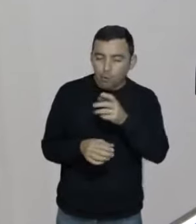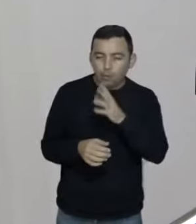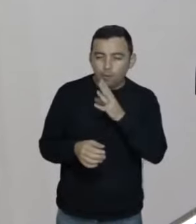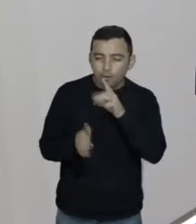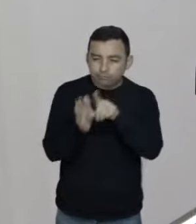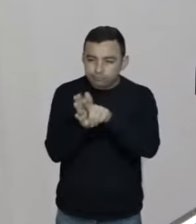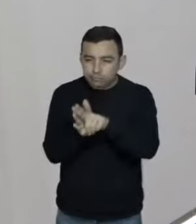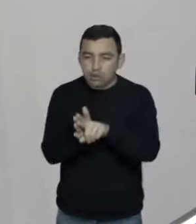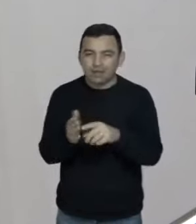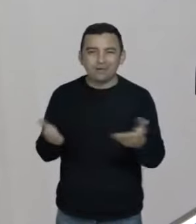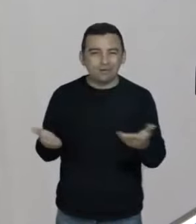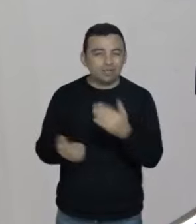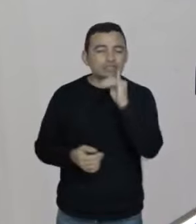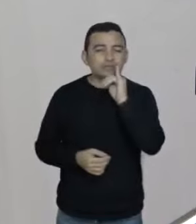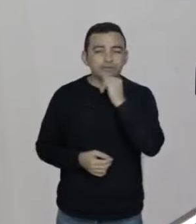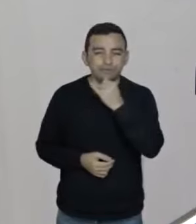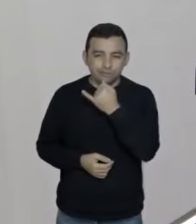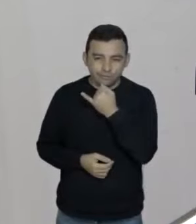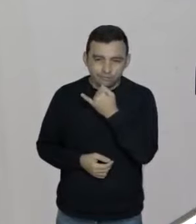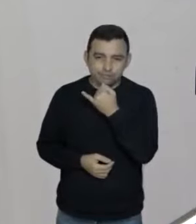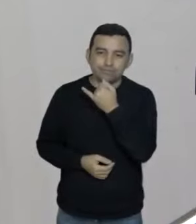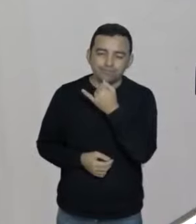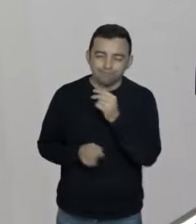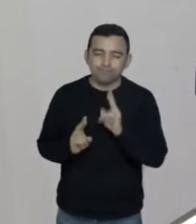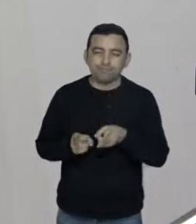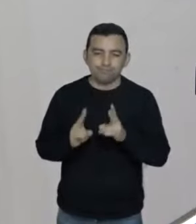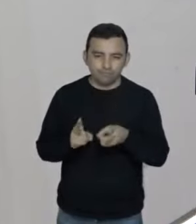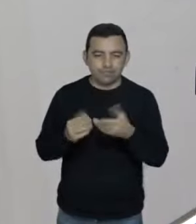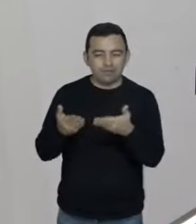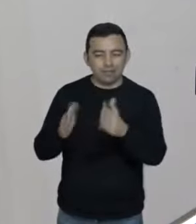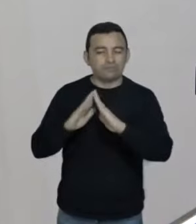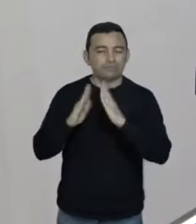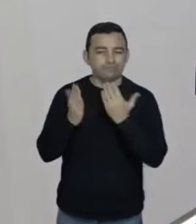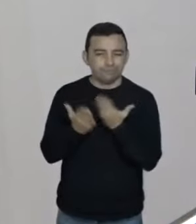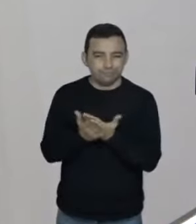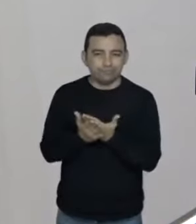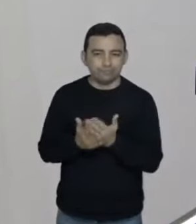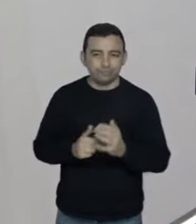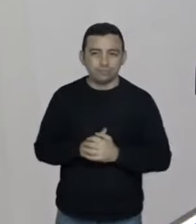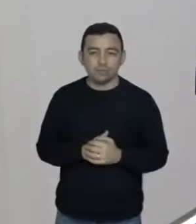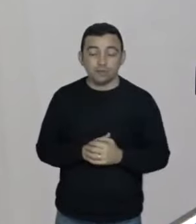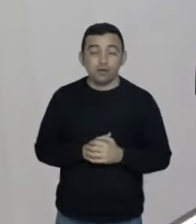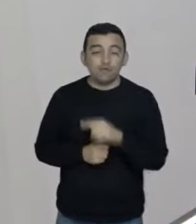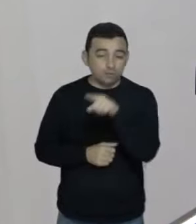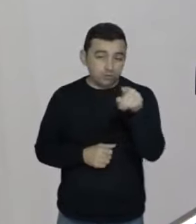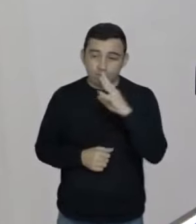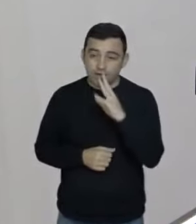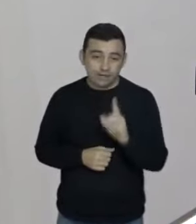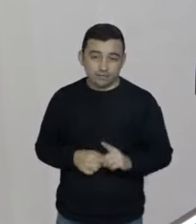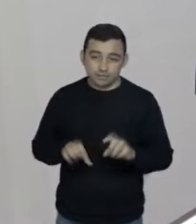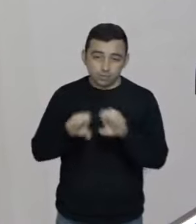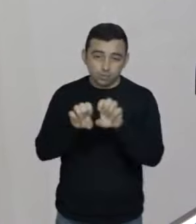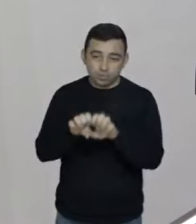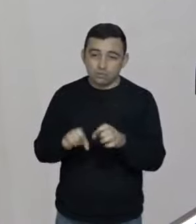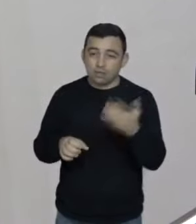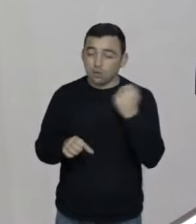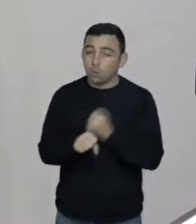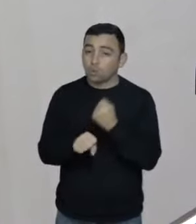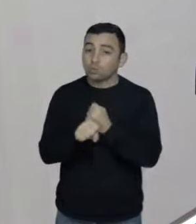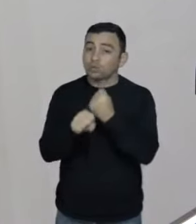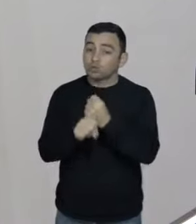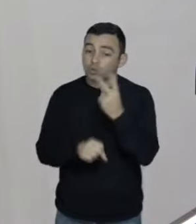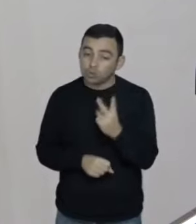a gente vem acompanhando a situação da Unidade Escolar para quem não conhece a estrutura da escola foi construído em 2014